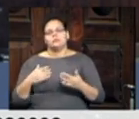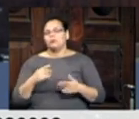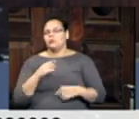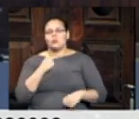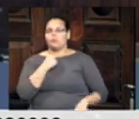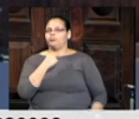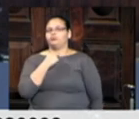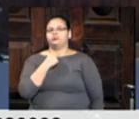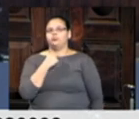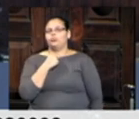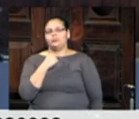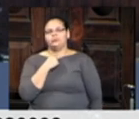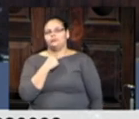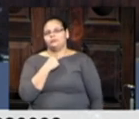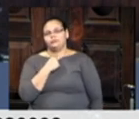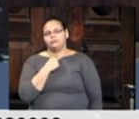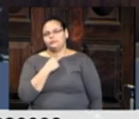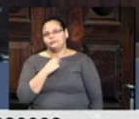não pode